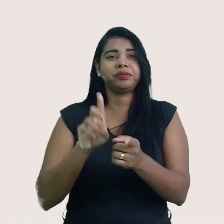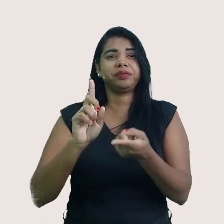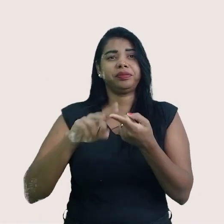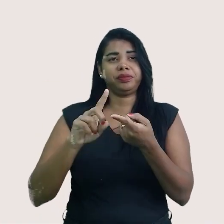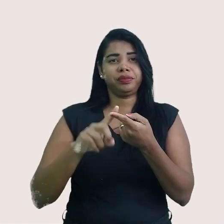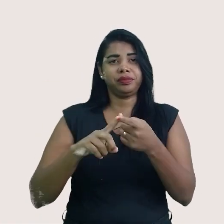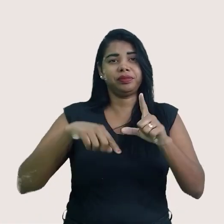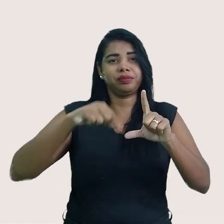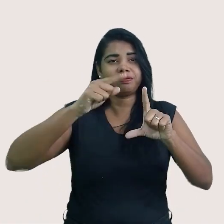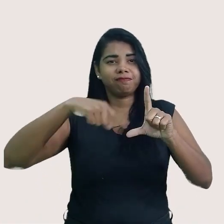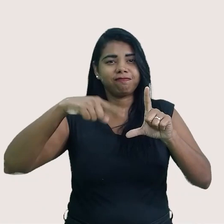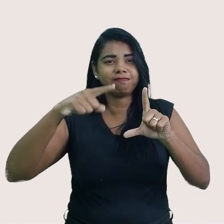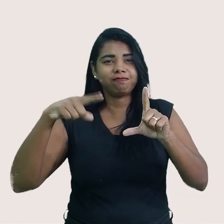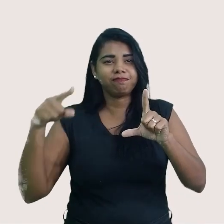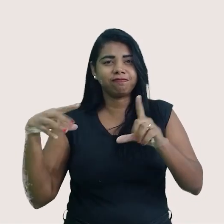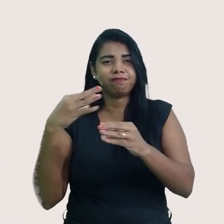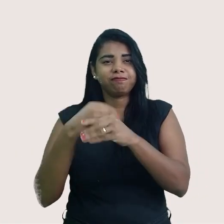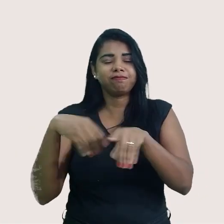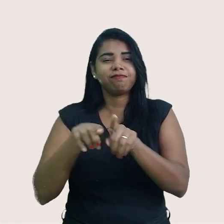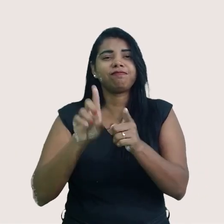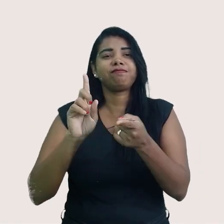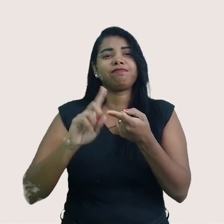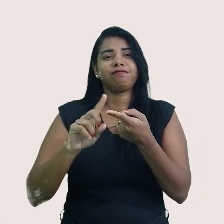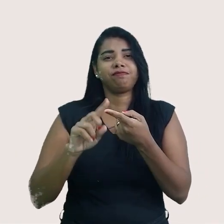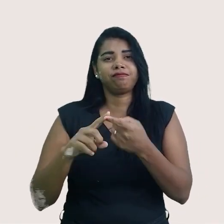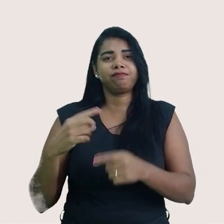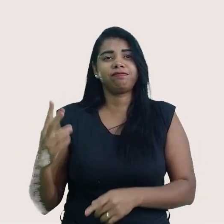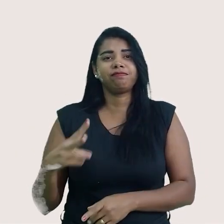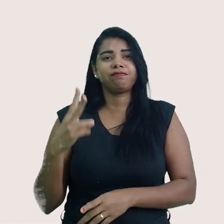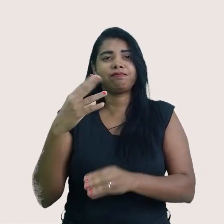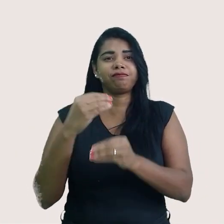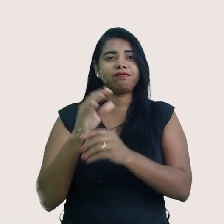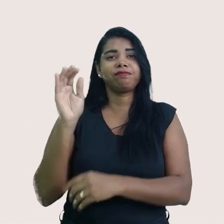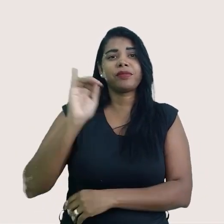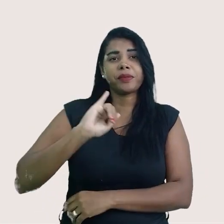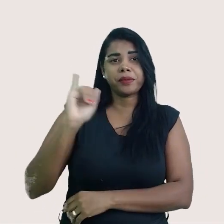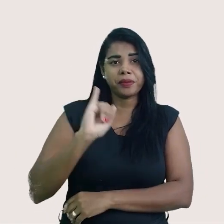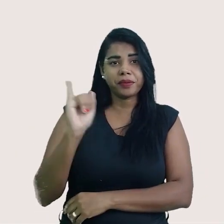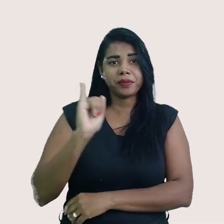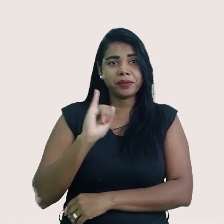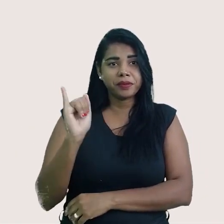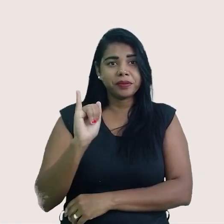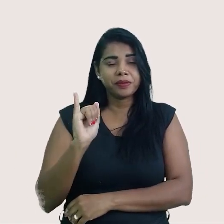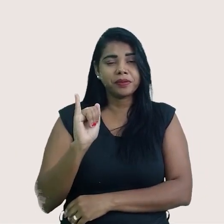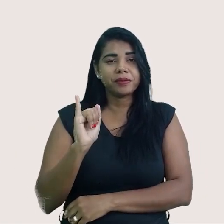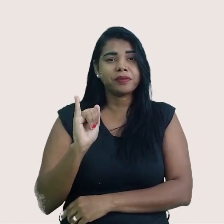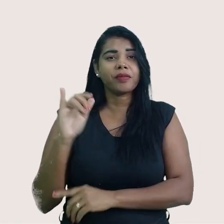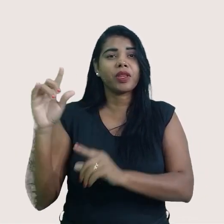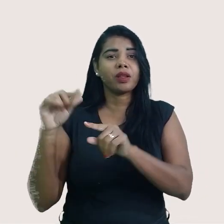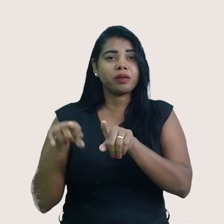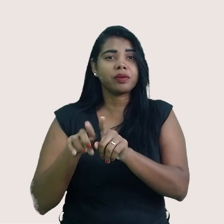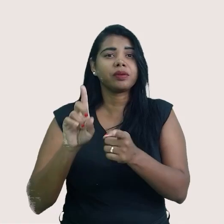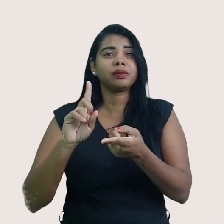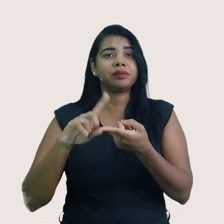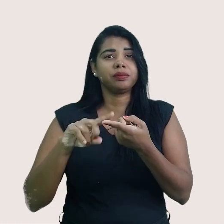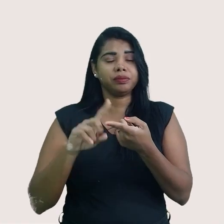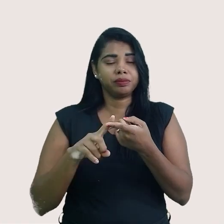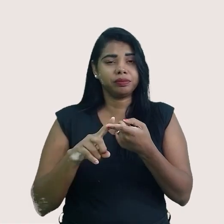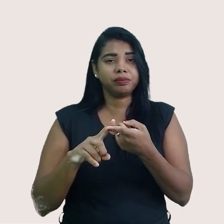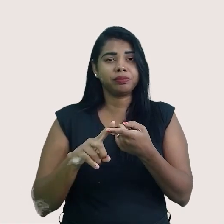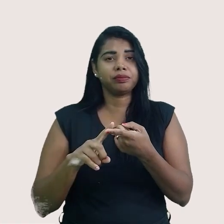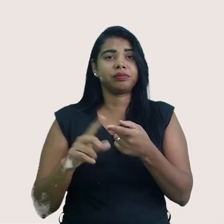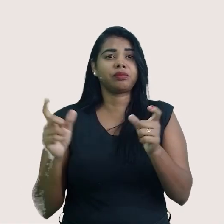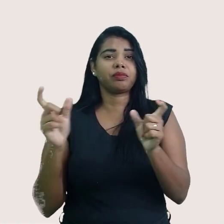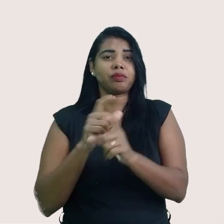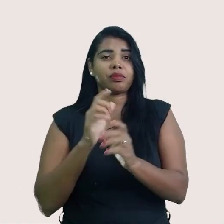seja uma onda construtiva e isso pegando os valores ímpares. E quem é o menor valor ímpar de uma interferência construtiva em